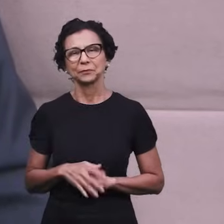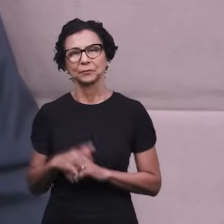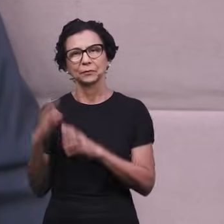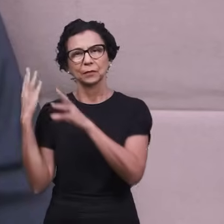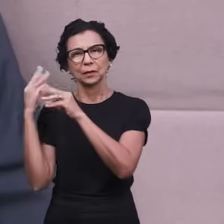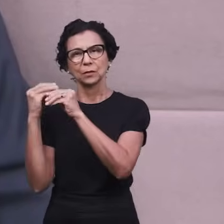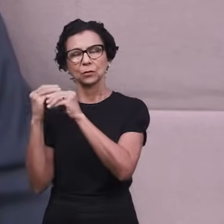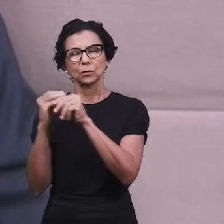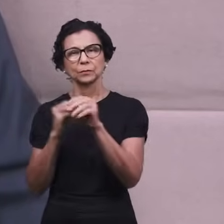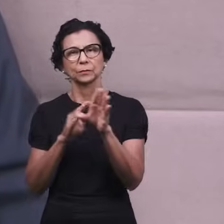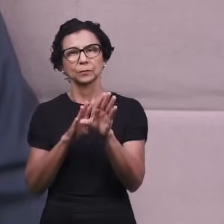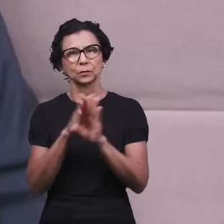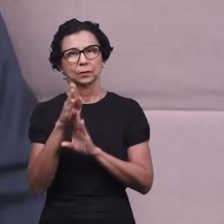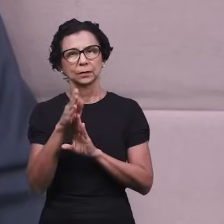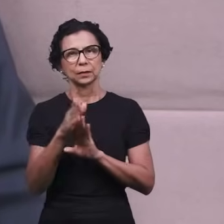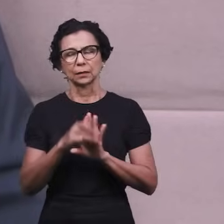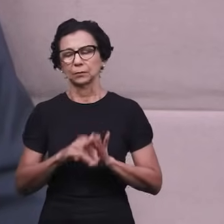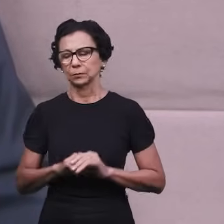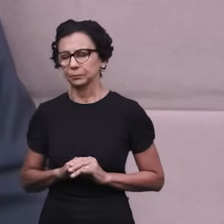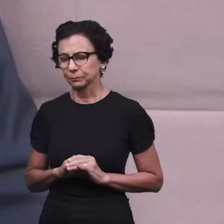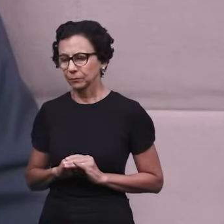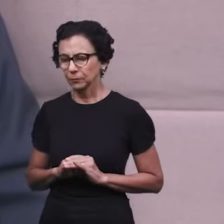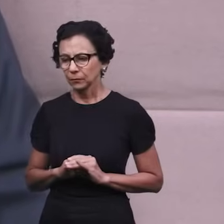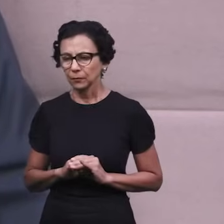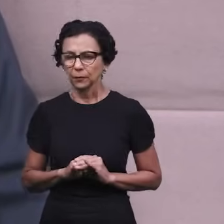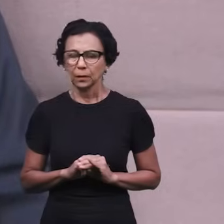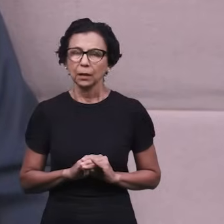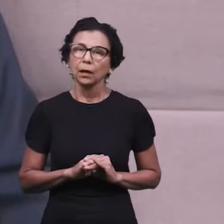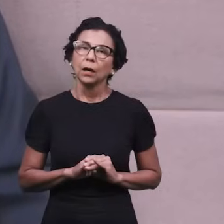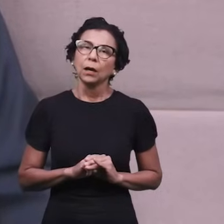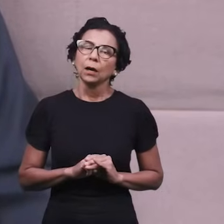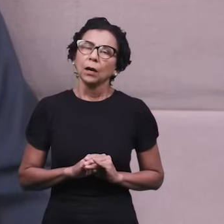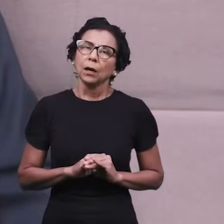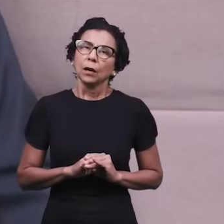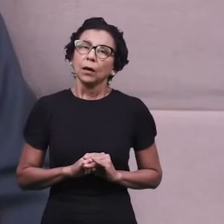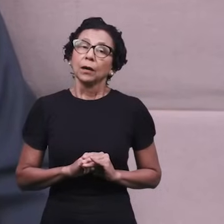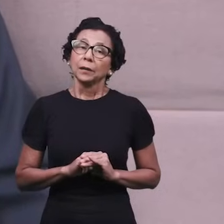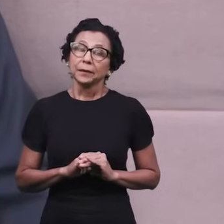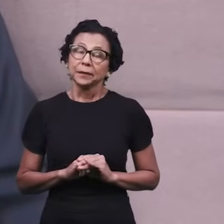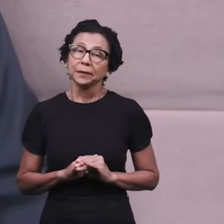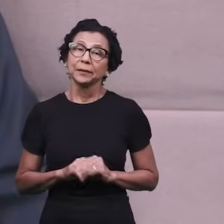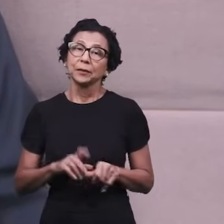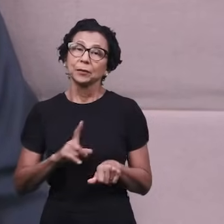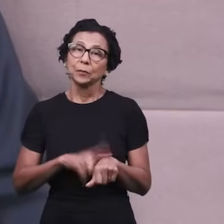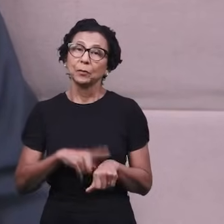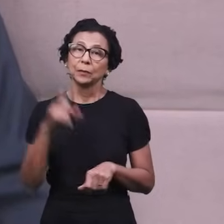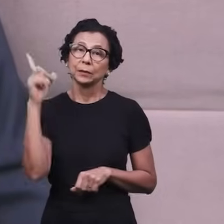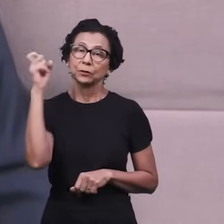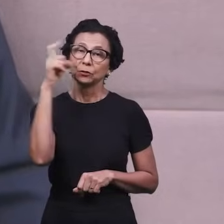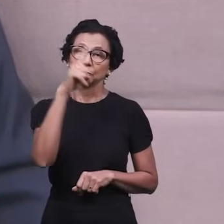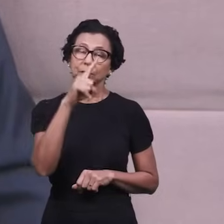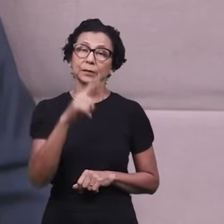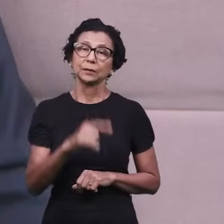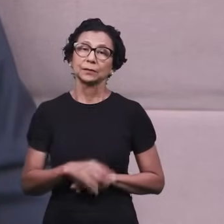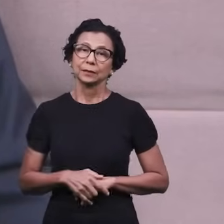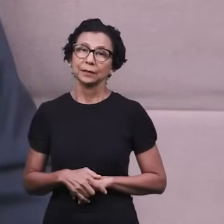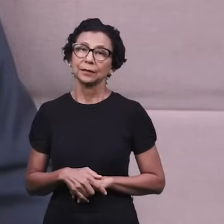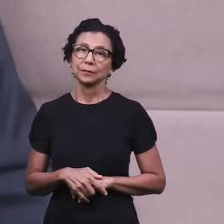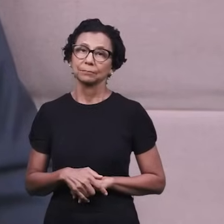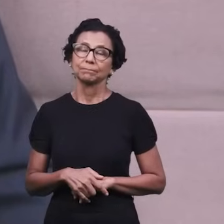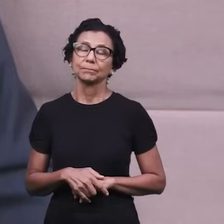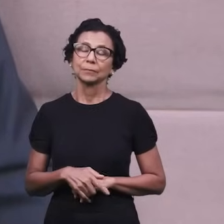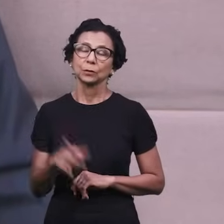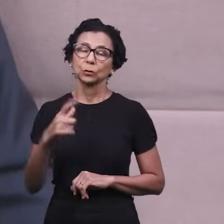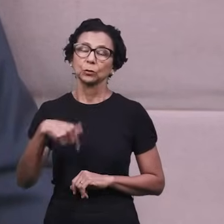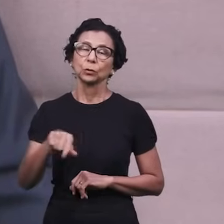está, mas ele vence o deserto. E ele vence porque ele vive do milagre de Deus.